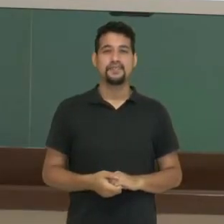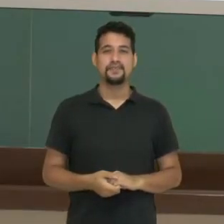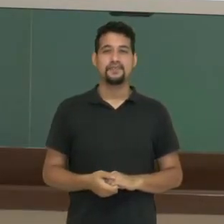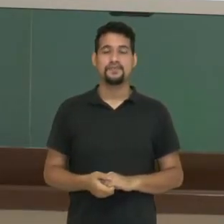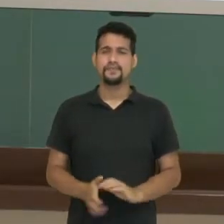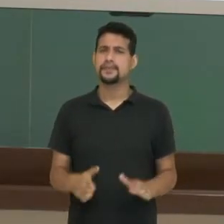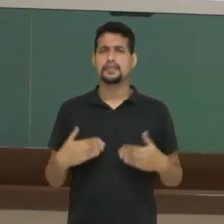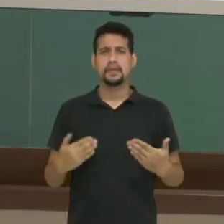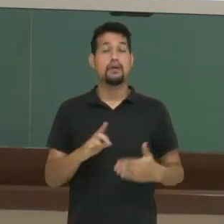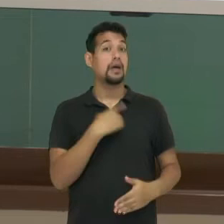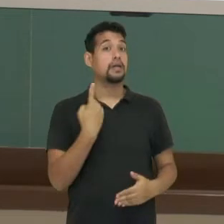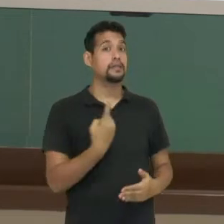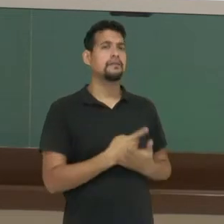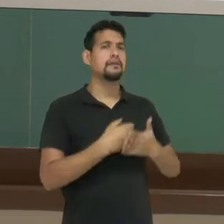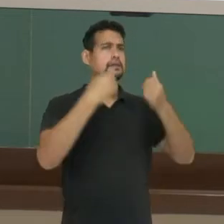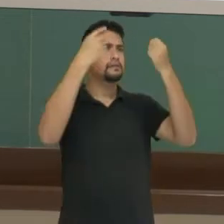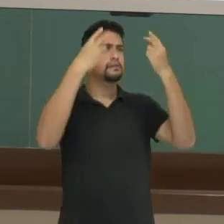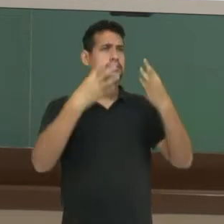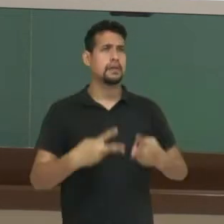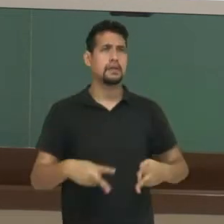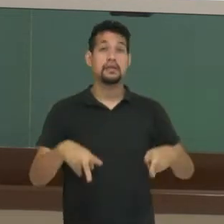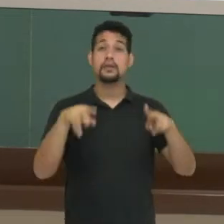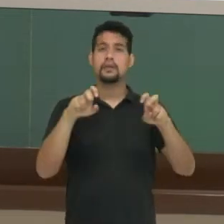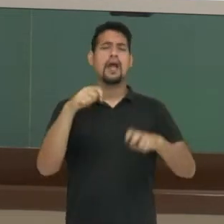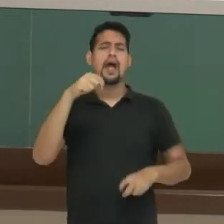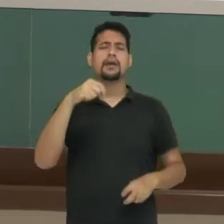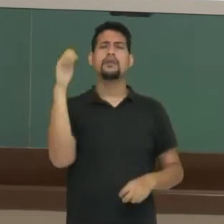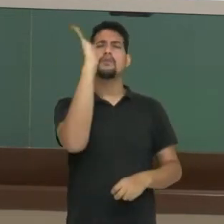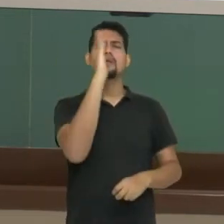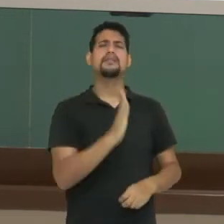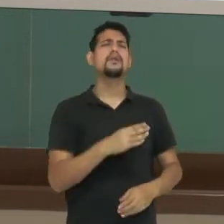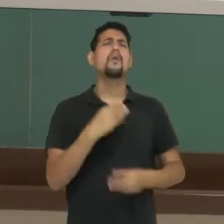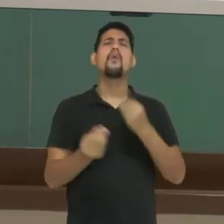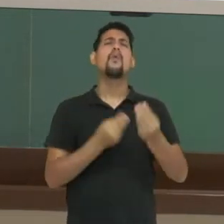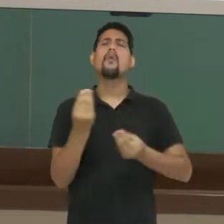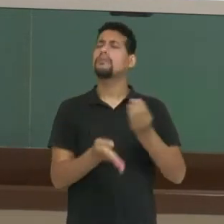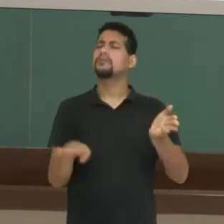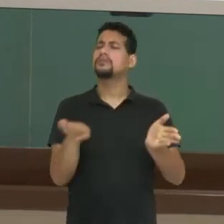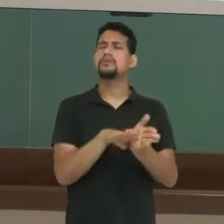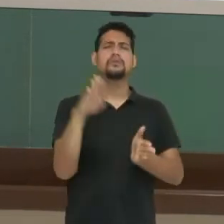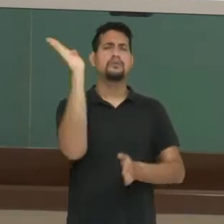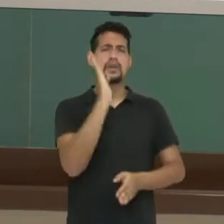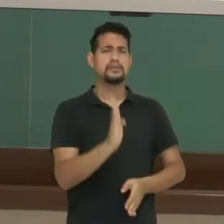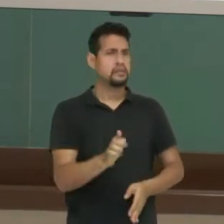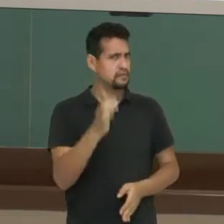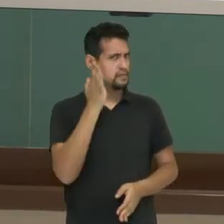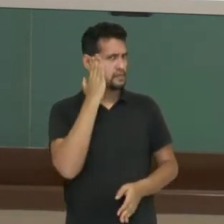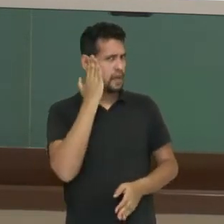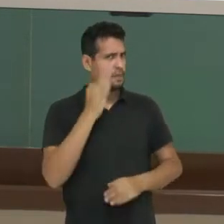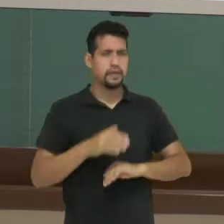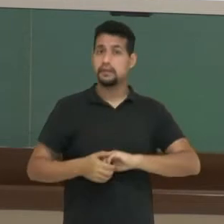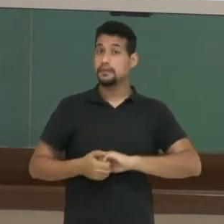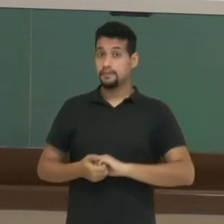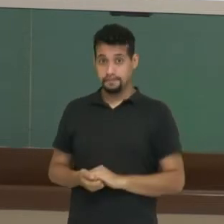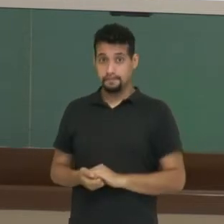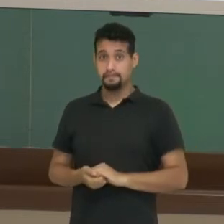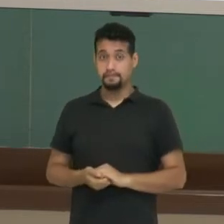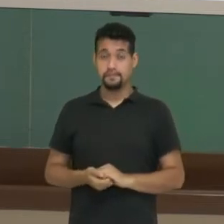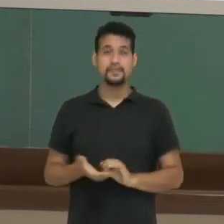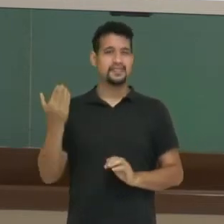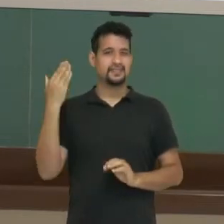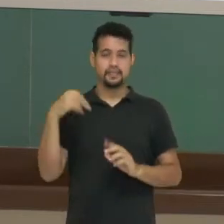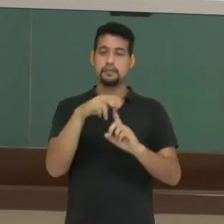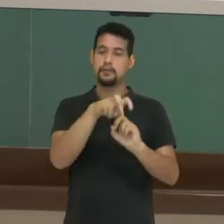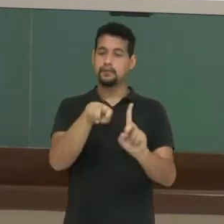Bom, vamos falar um pouquinho do jiu-jitsu brasileiro, como ele chegou ao Brasil. Vocês sabem que ele era uma modalidade